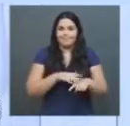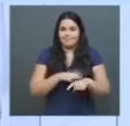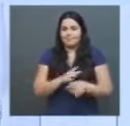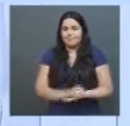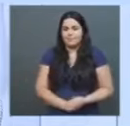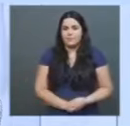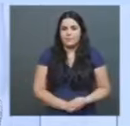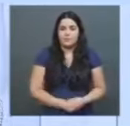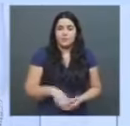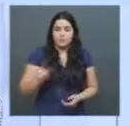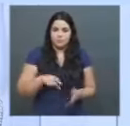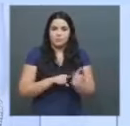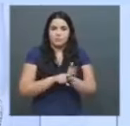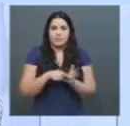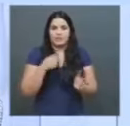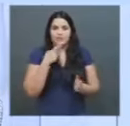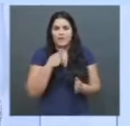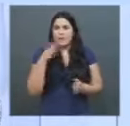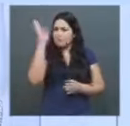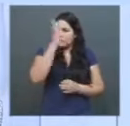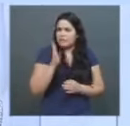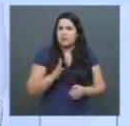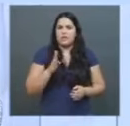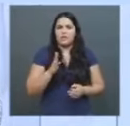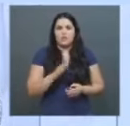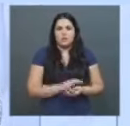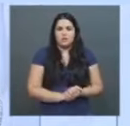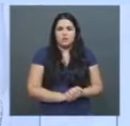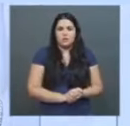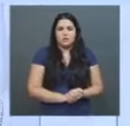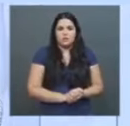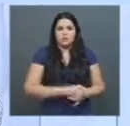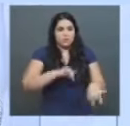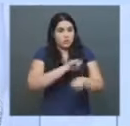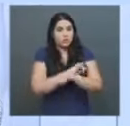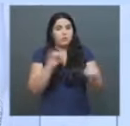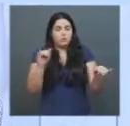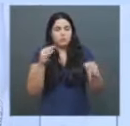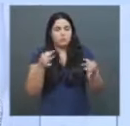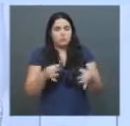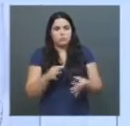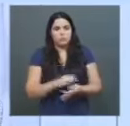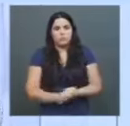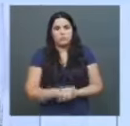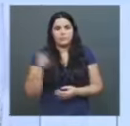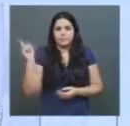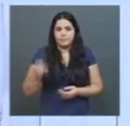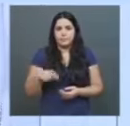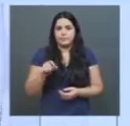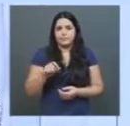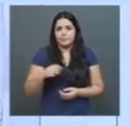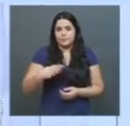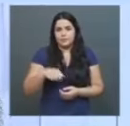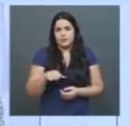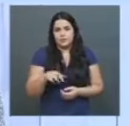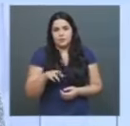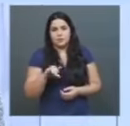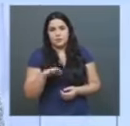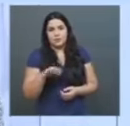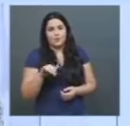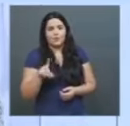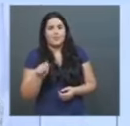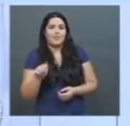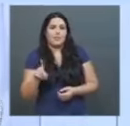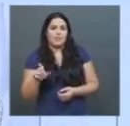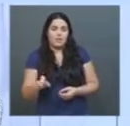um dado que está aí, né, nacional, muito bem divulgado, é uma das causas de morbidade e mortalidade,